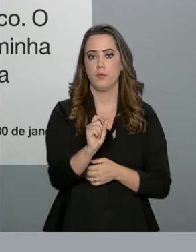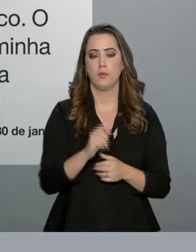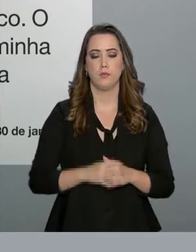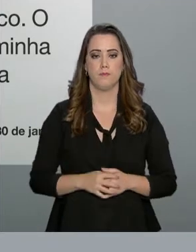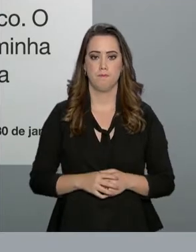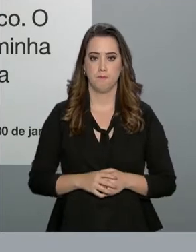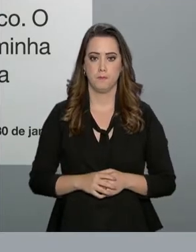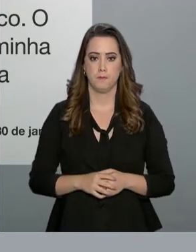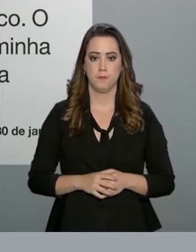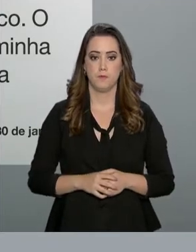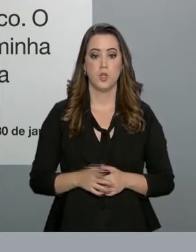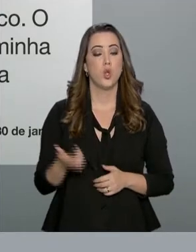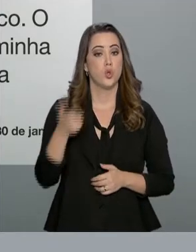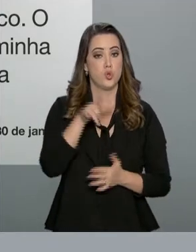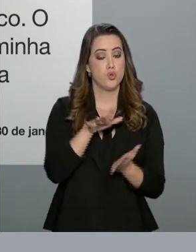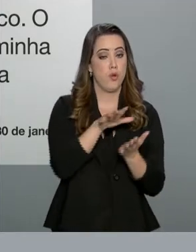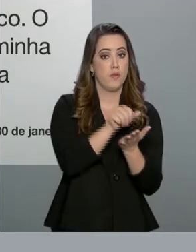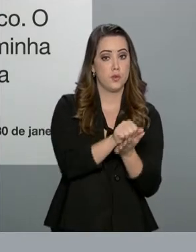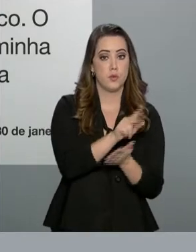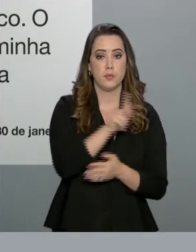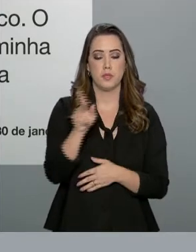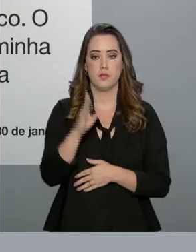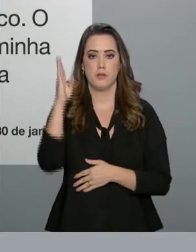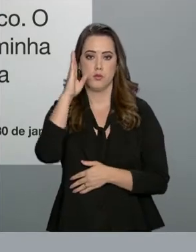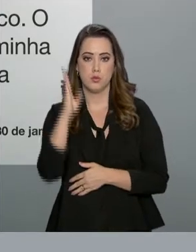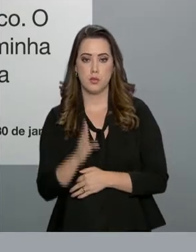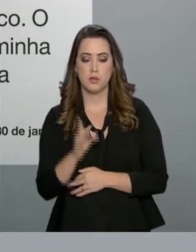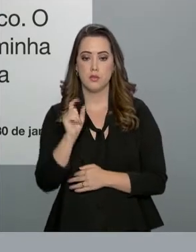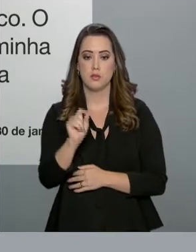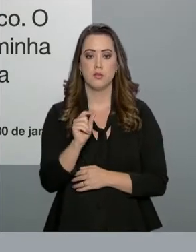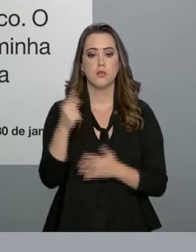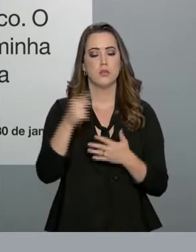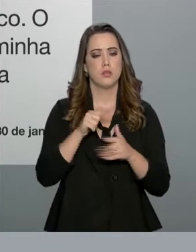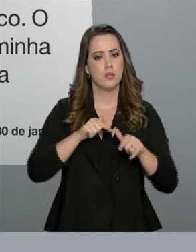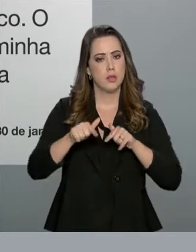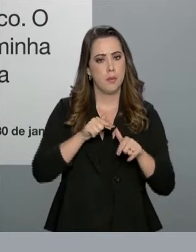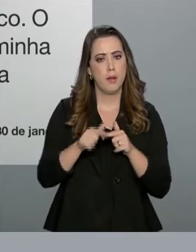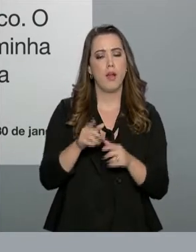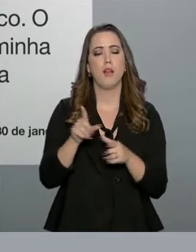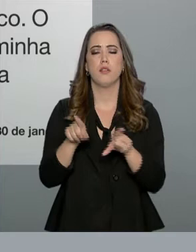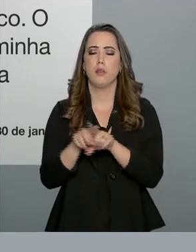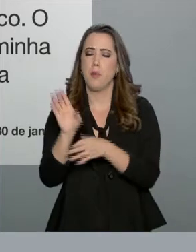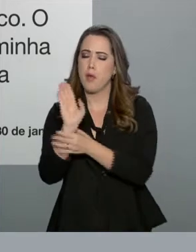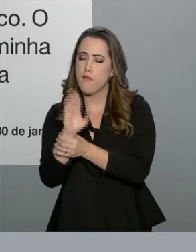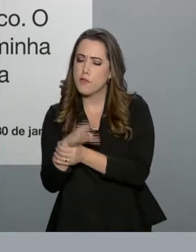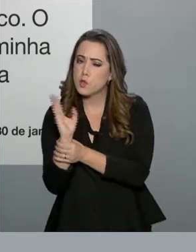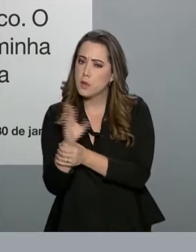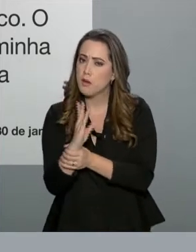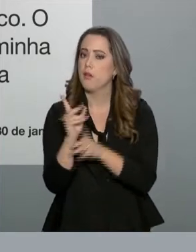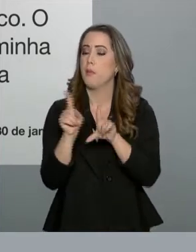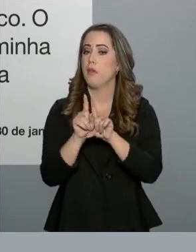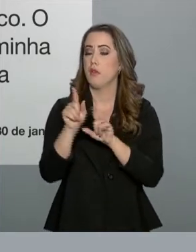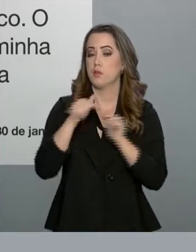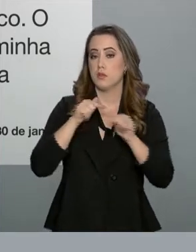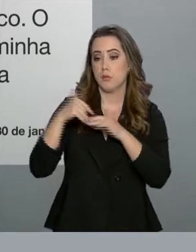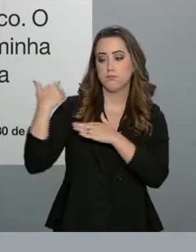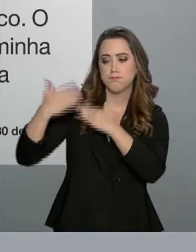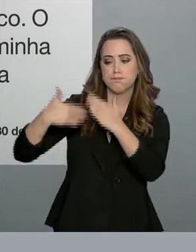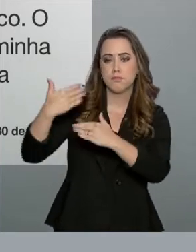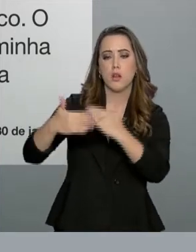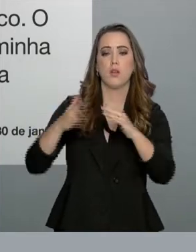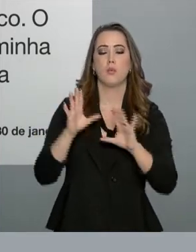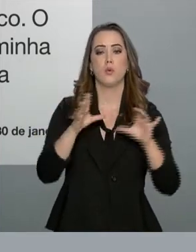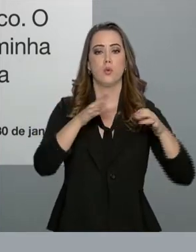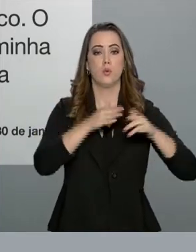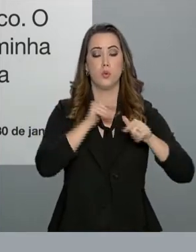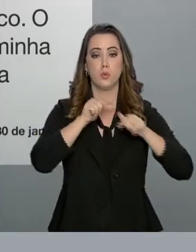aspas, reassuma as funções da presidência da República, entre exercícios e fisioterapia, os trabalhos que já vinham sendo tocados pela